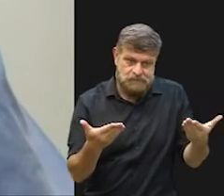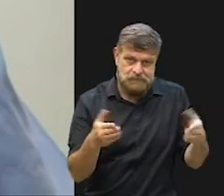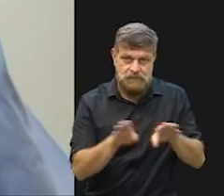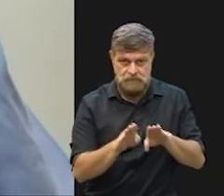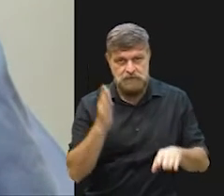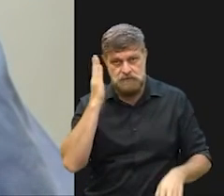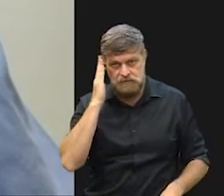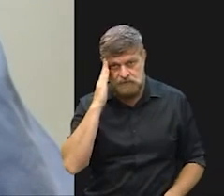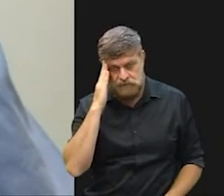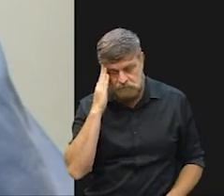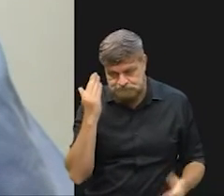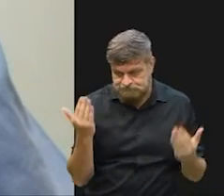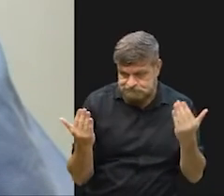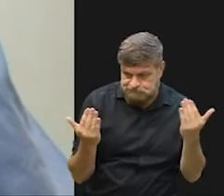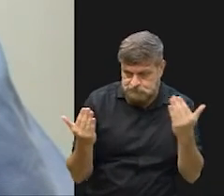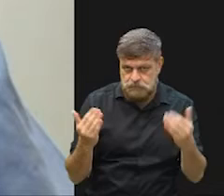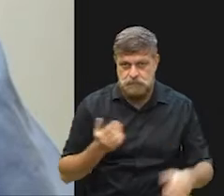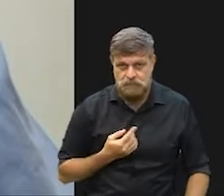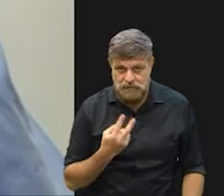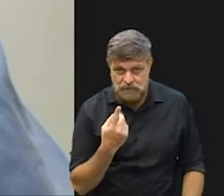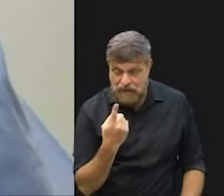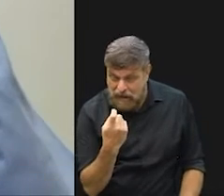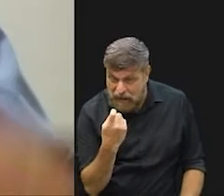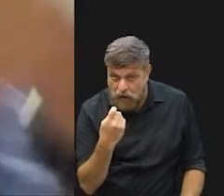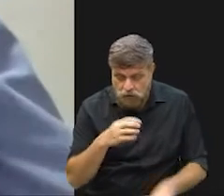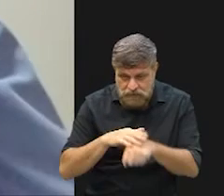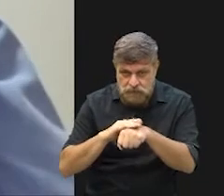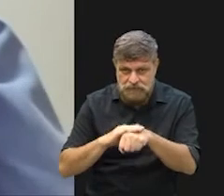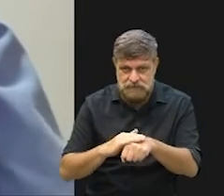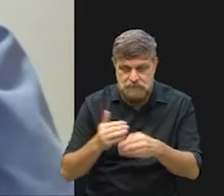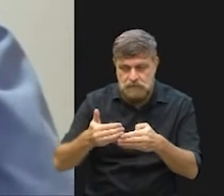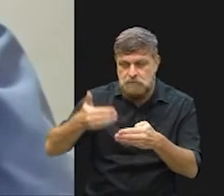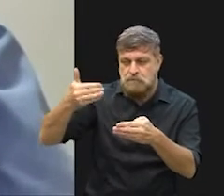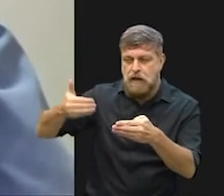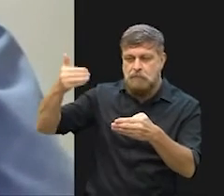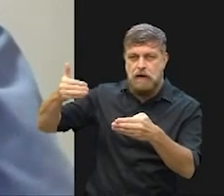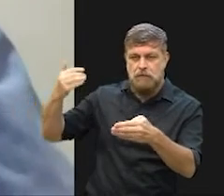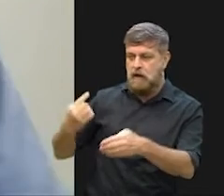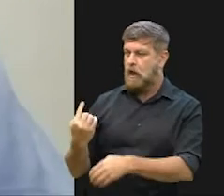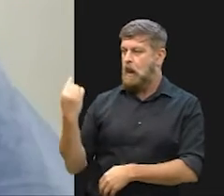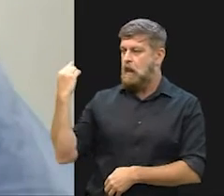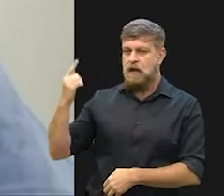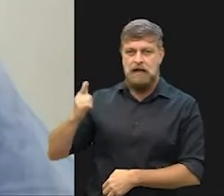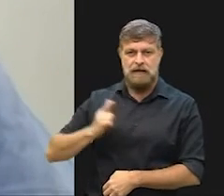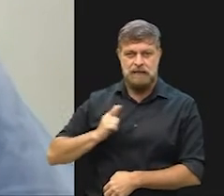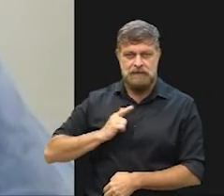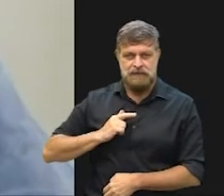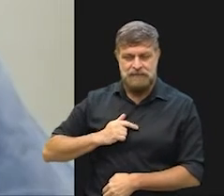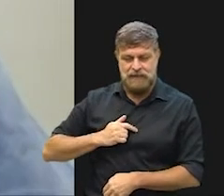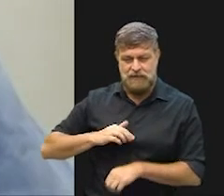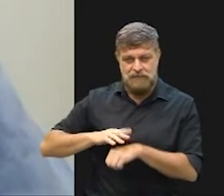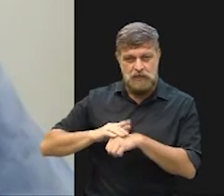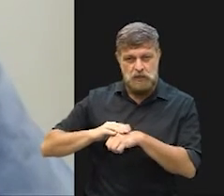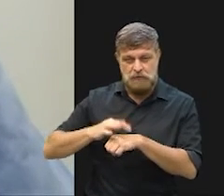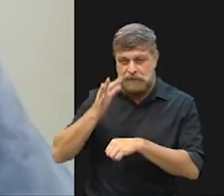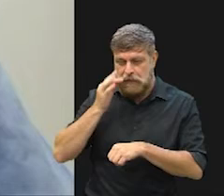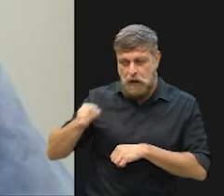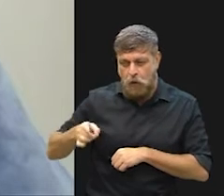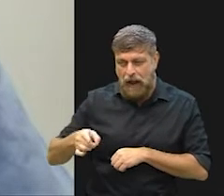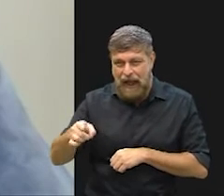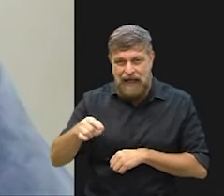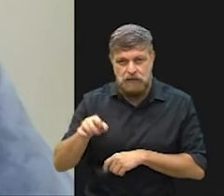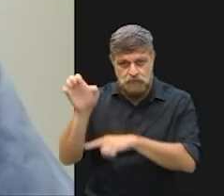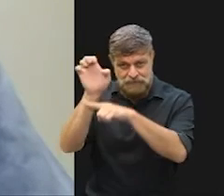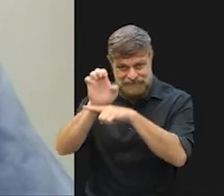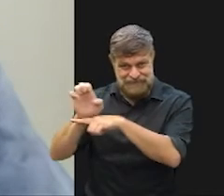comentários, né? Mas não são as únicas ocorrências. Se a gente olhar para trás, teve a peste, né? A peste matou 1/3 da população